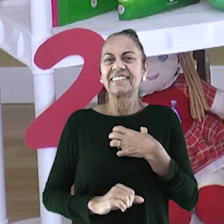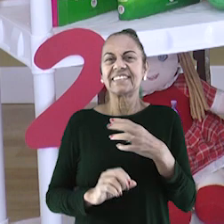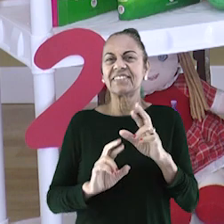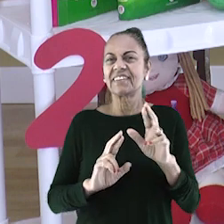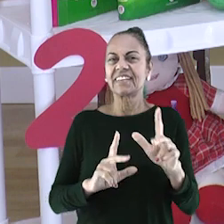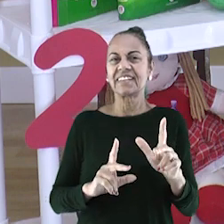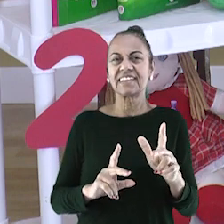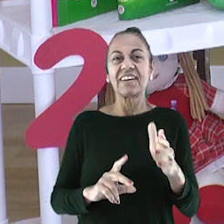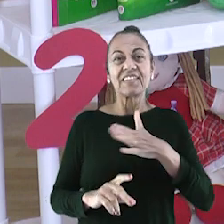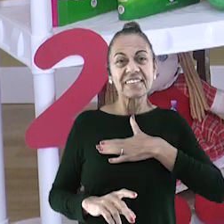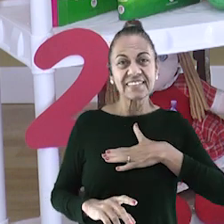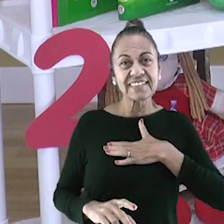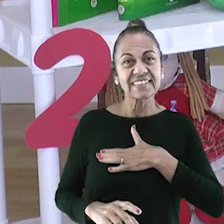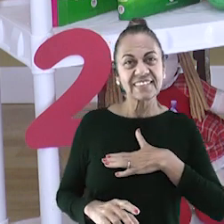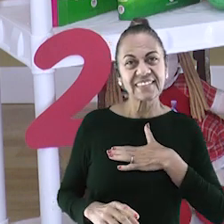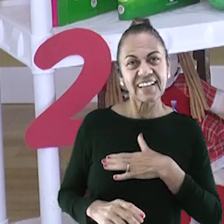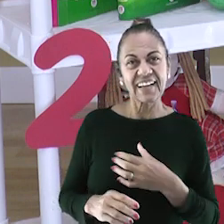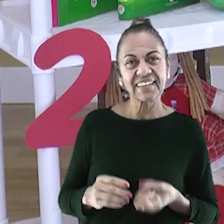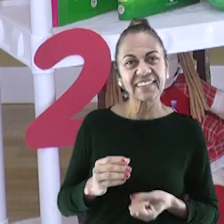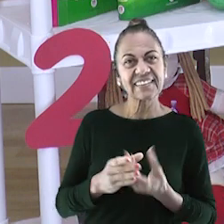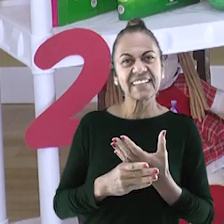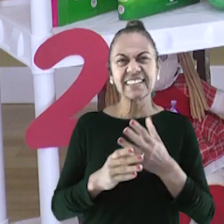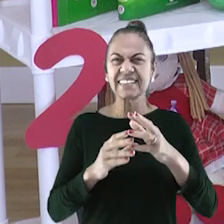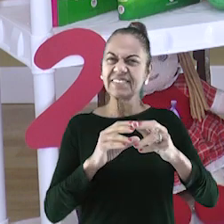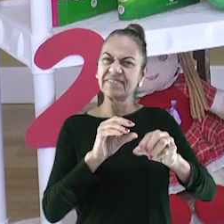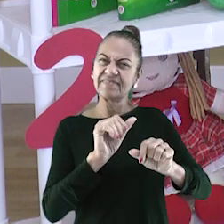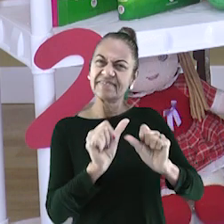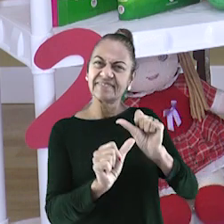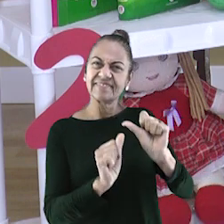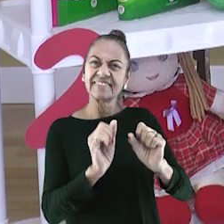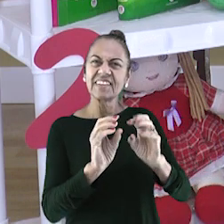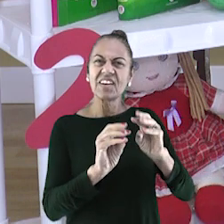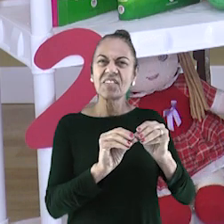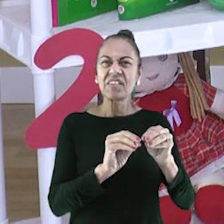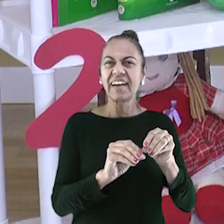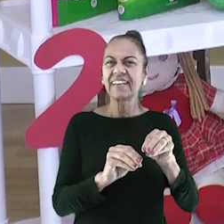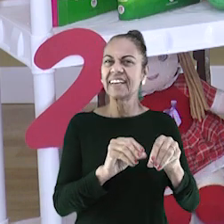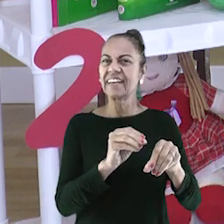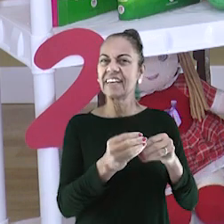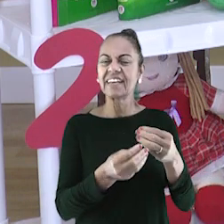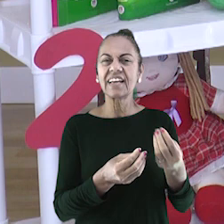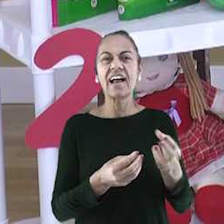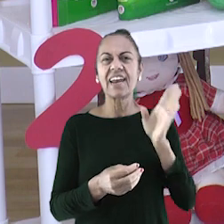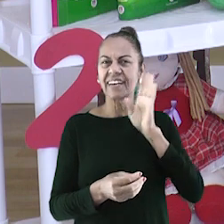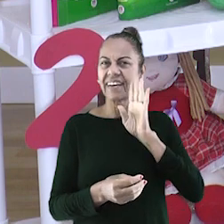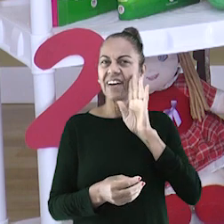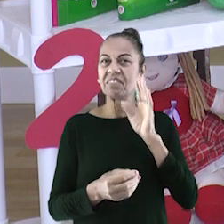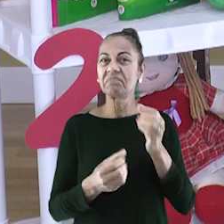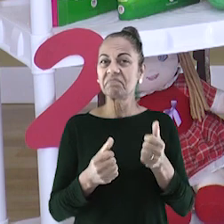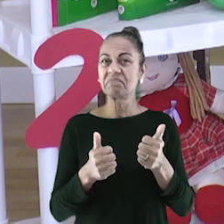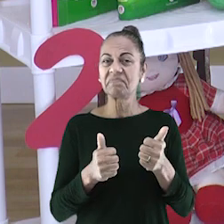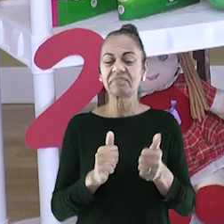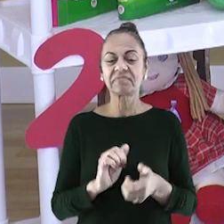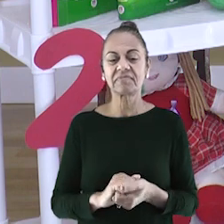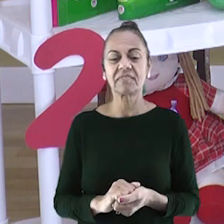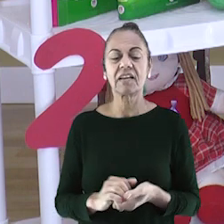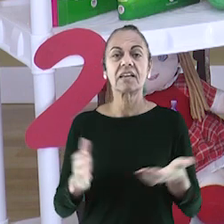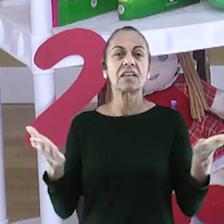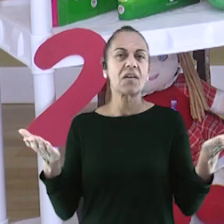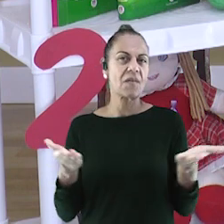sensação bem diferente. Gostaram da nossa produção de hoje? Dá para fazer muitas coisas legais com areia, não